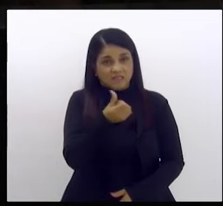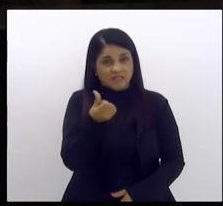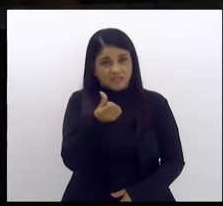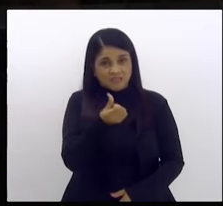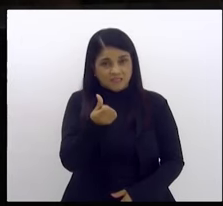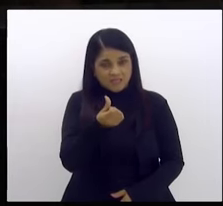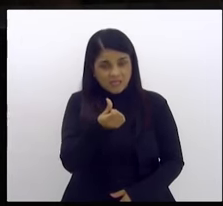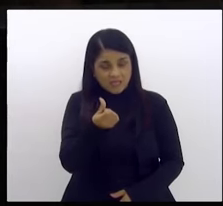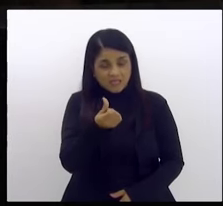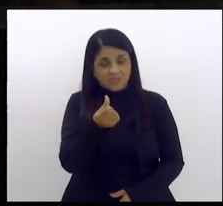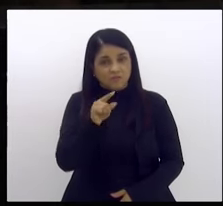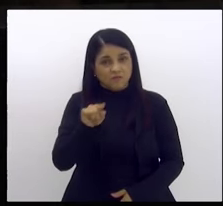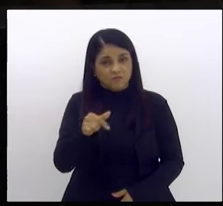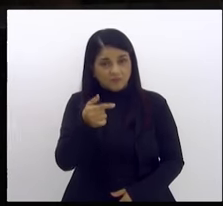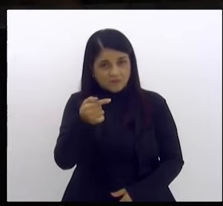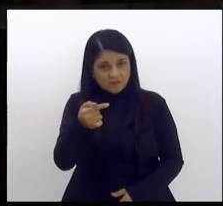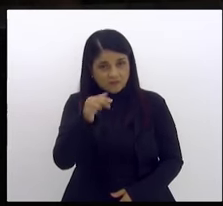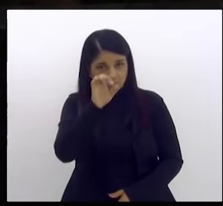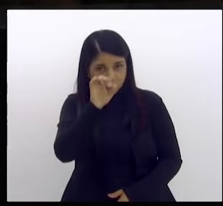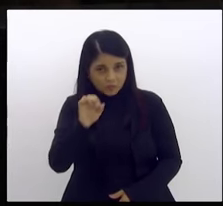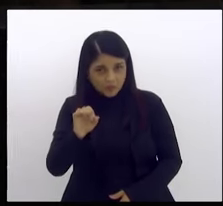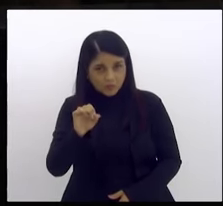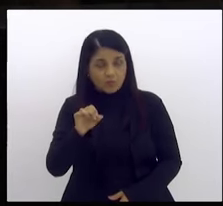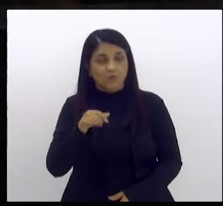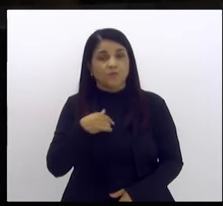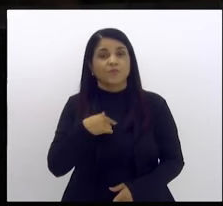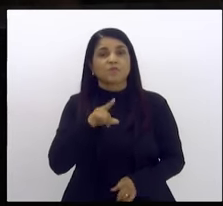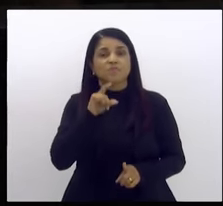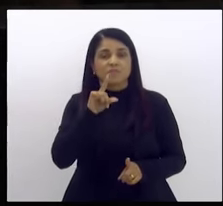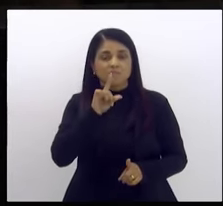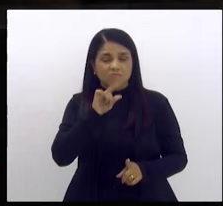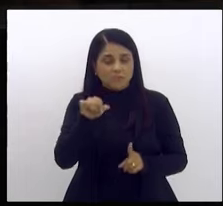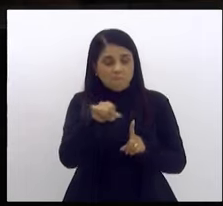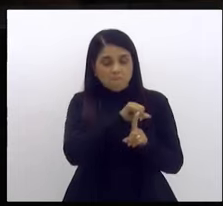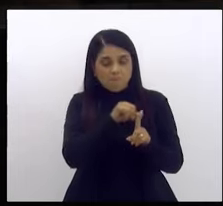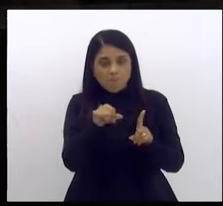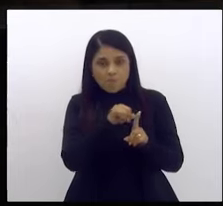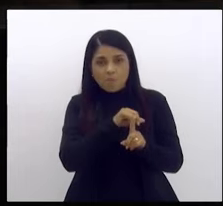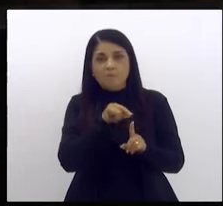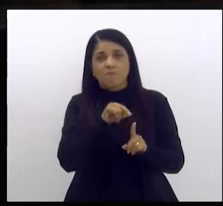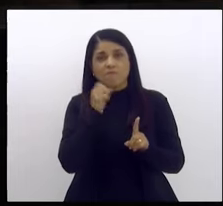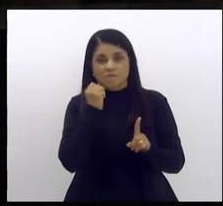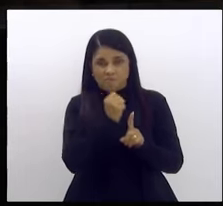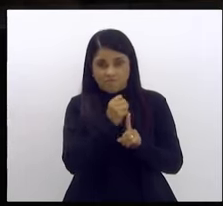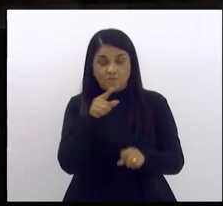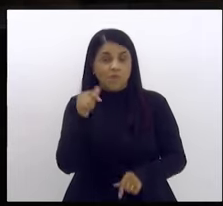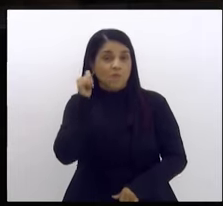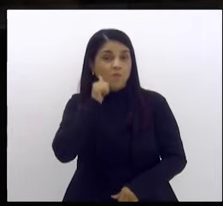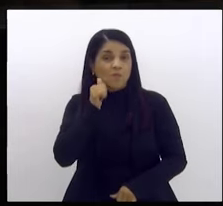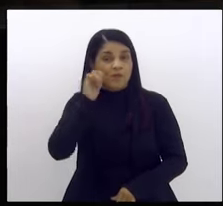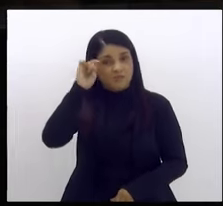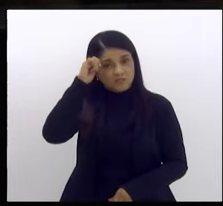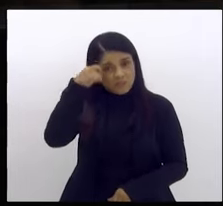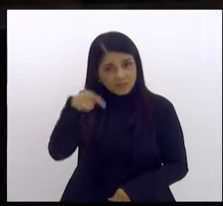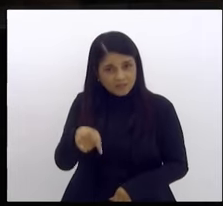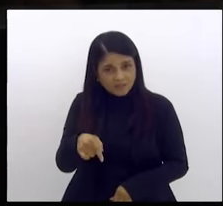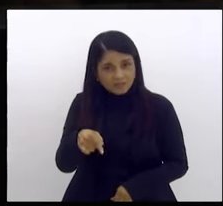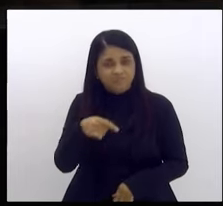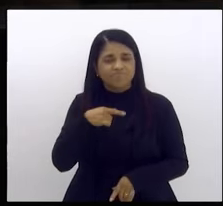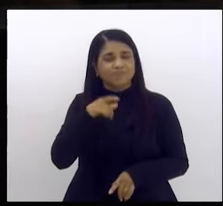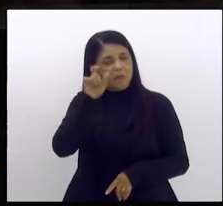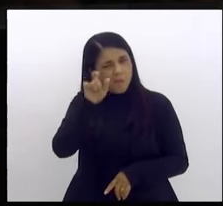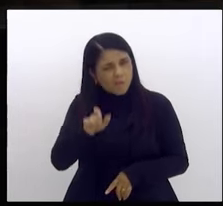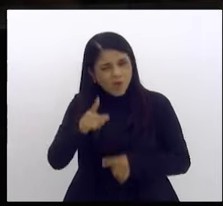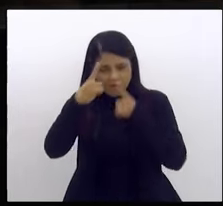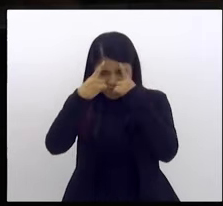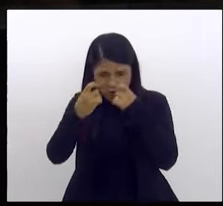66,7% dessas vítimas de feminicídio eram mulheres negras. Ou seja, as mulheres sofrem violência